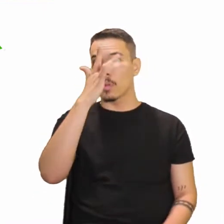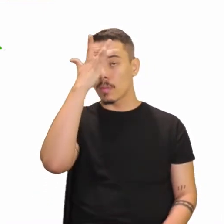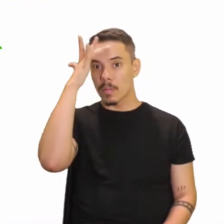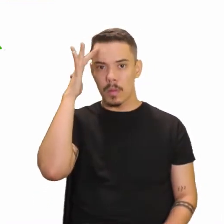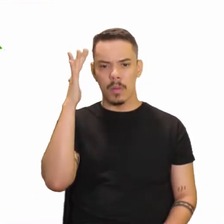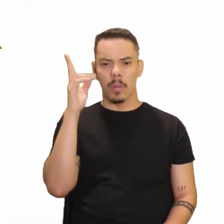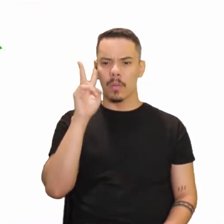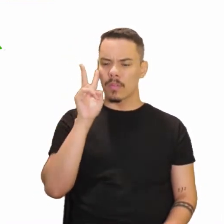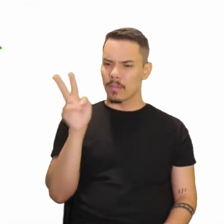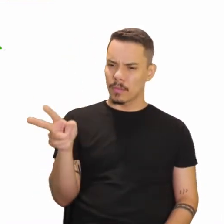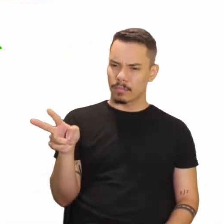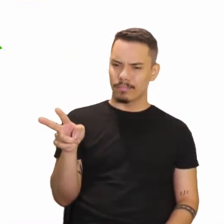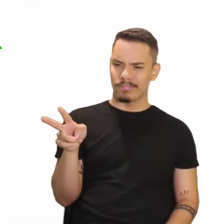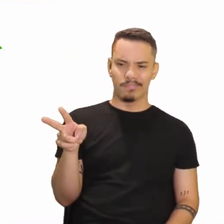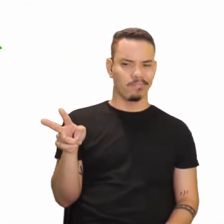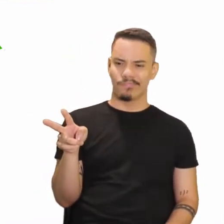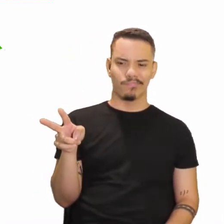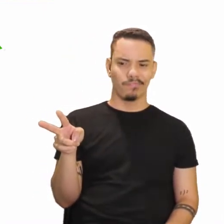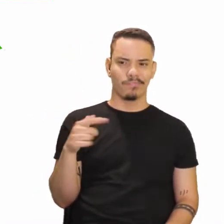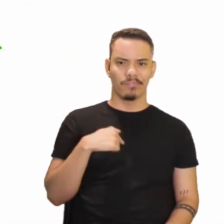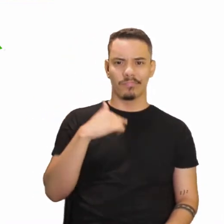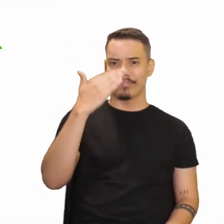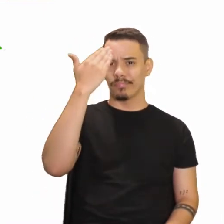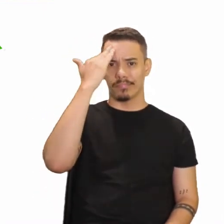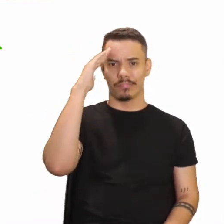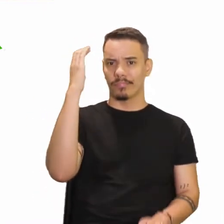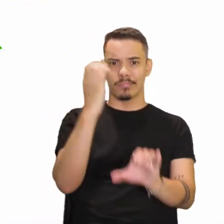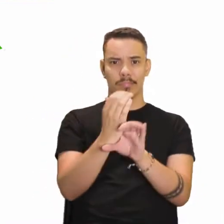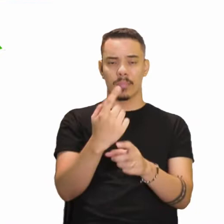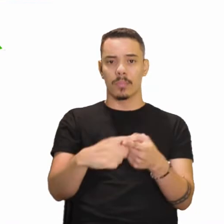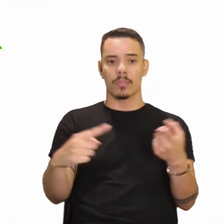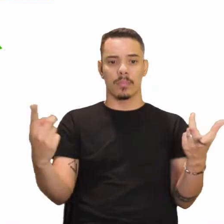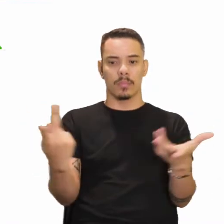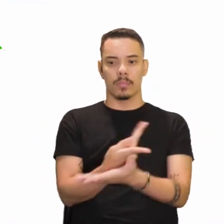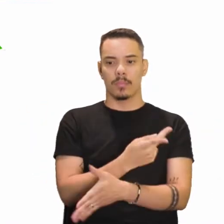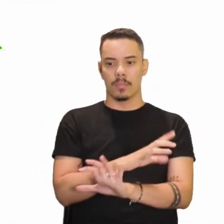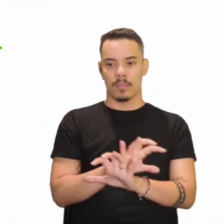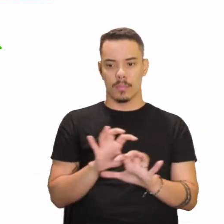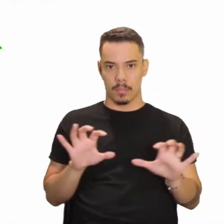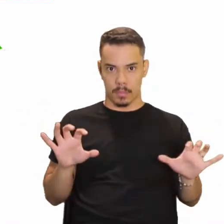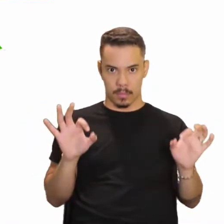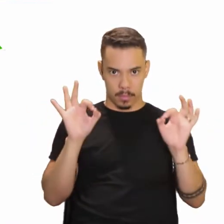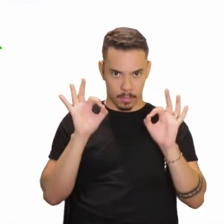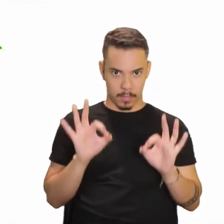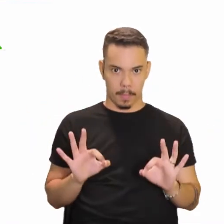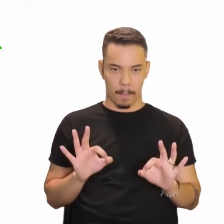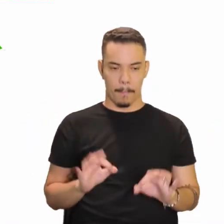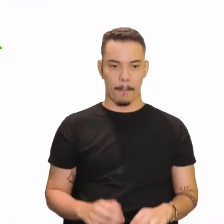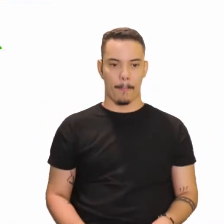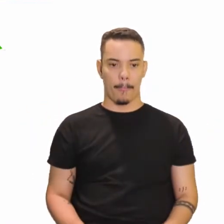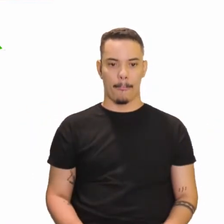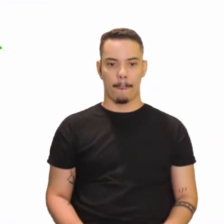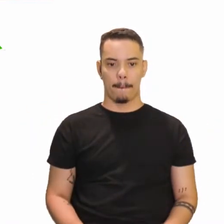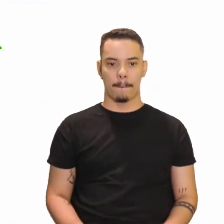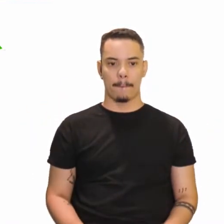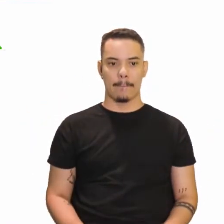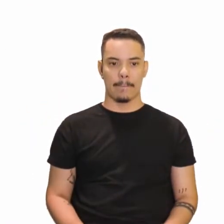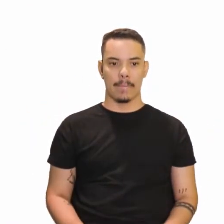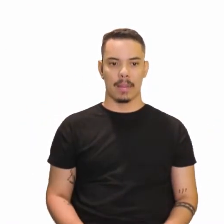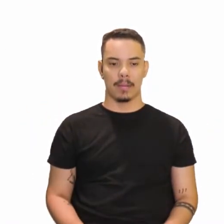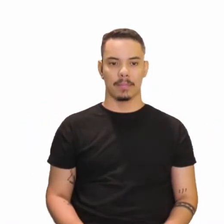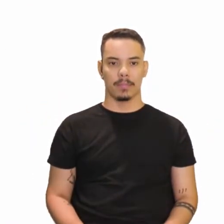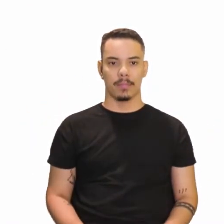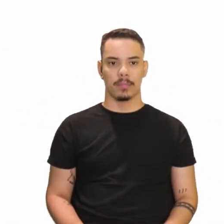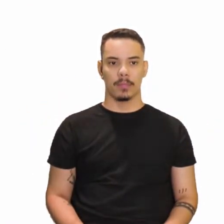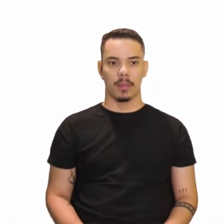a 10 anos vai ver essa charge e não vai entender porque que aconteceu belezinha muito